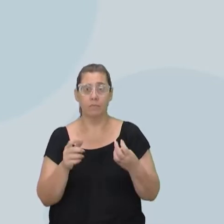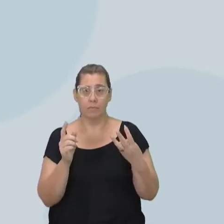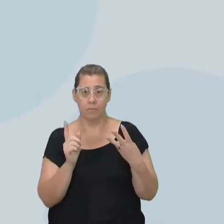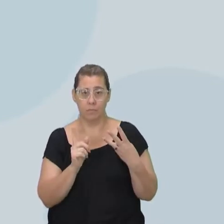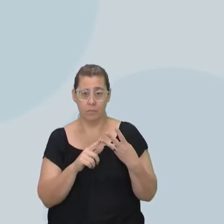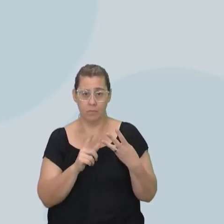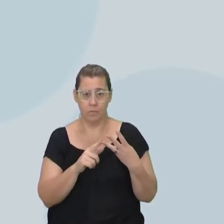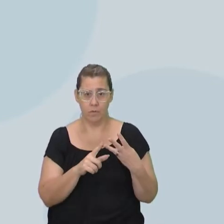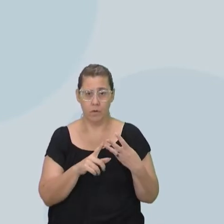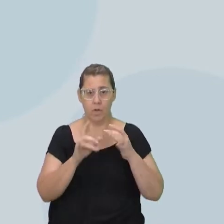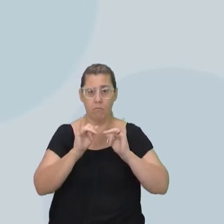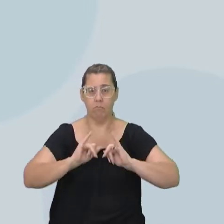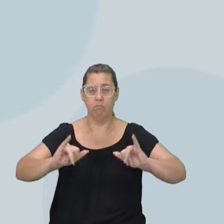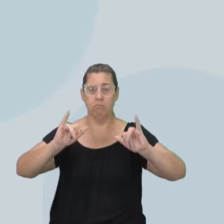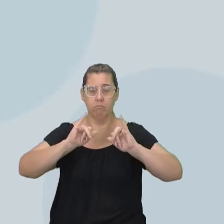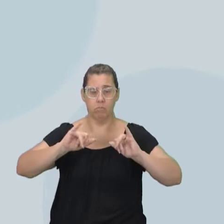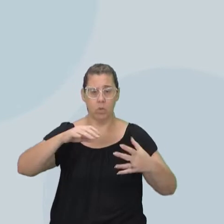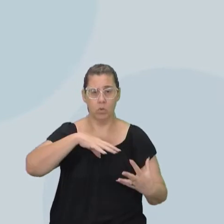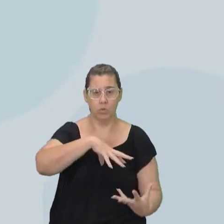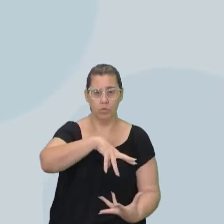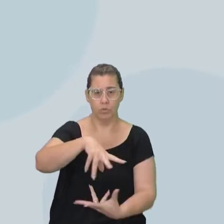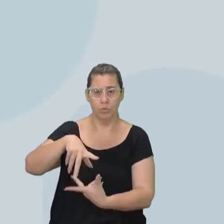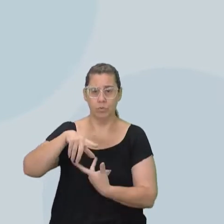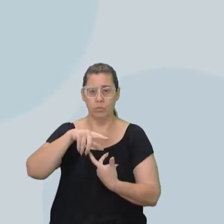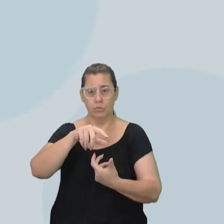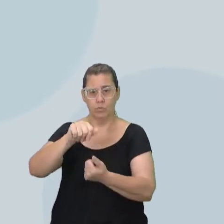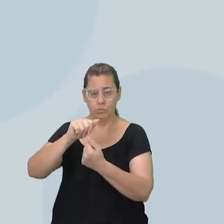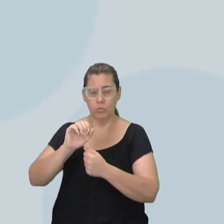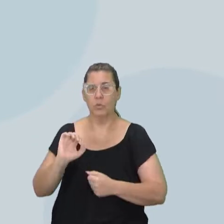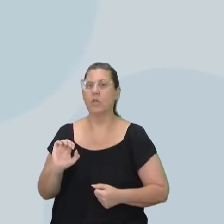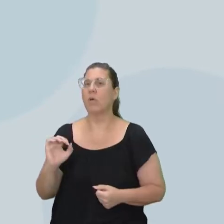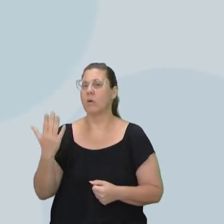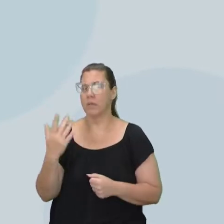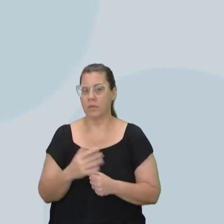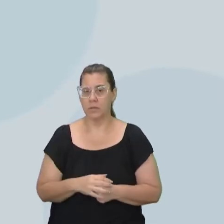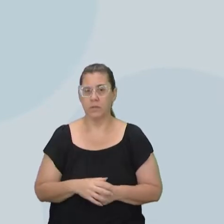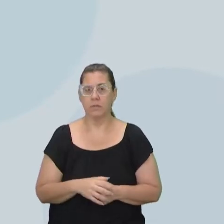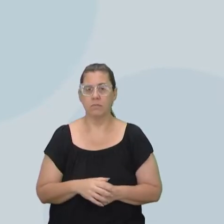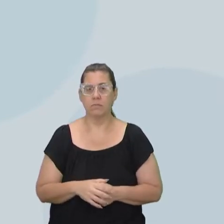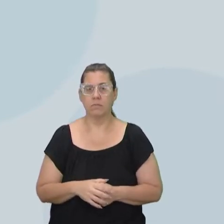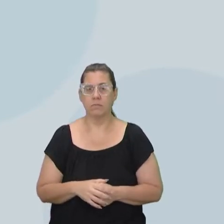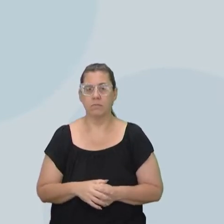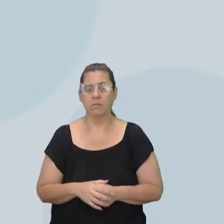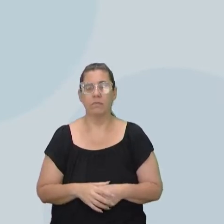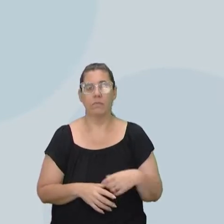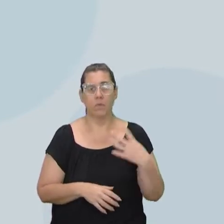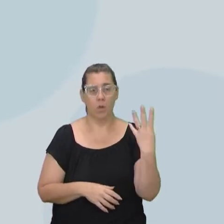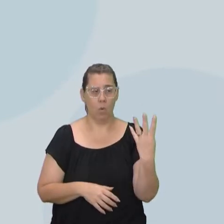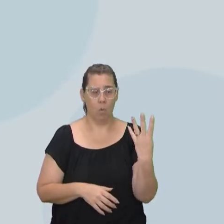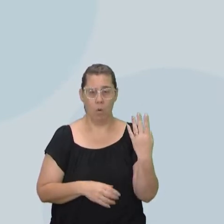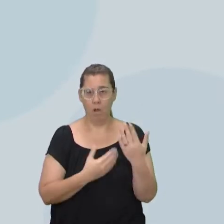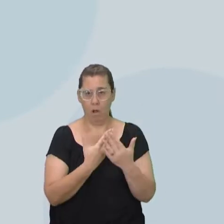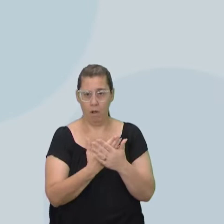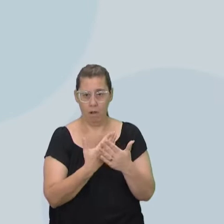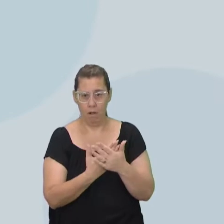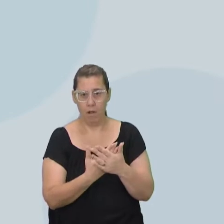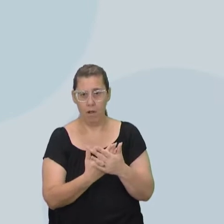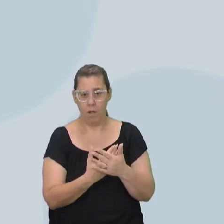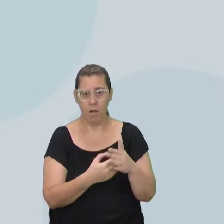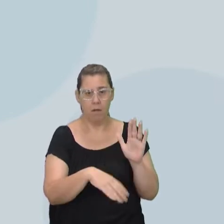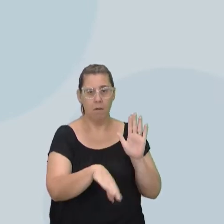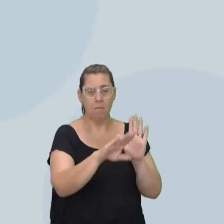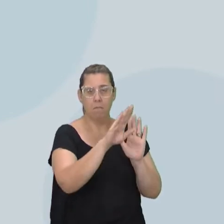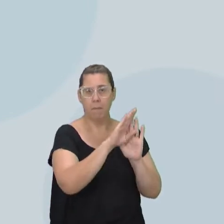Notícias do Mundo foi a aula 3, onde falamos a respeito do que investigaríamos. Na nossa última aula, eu convidei a